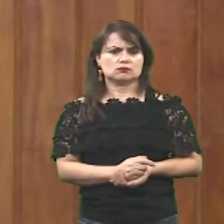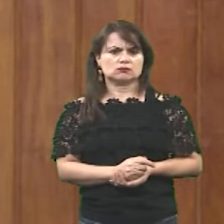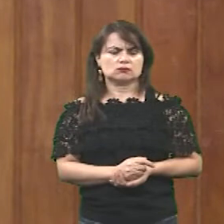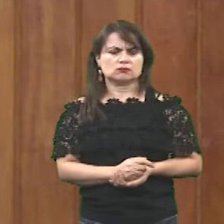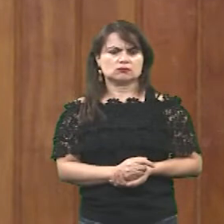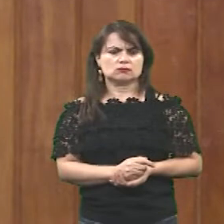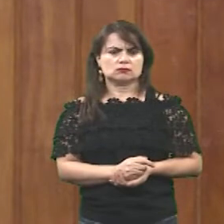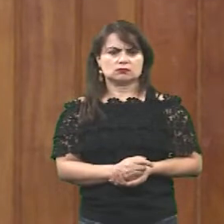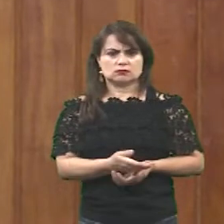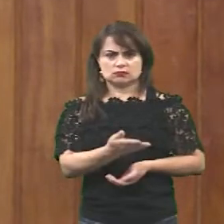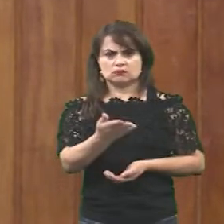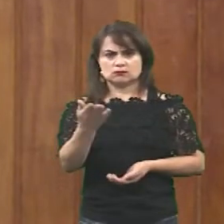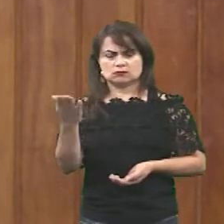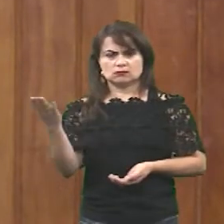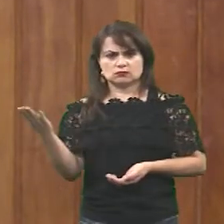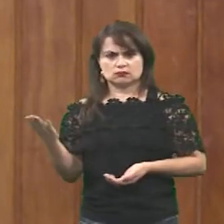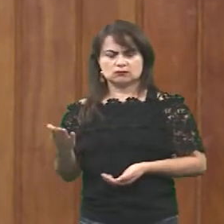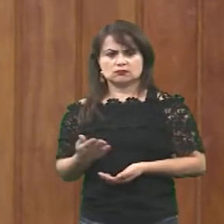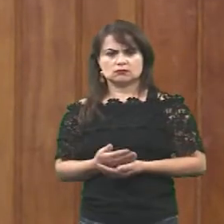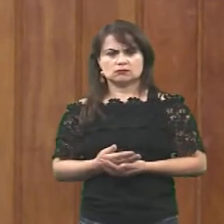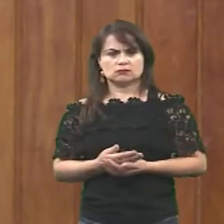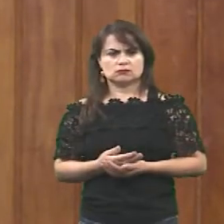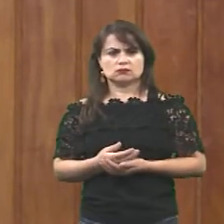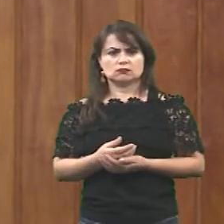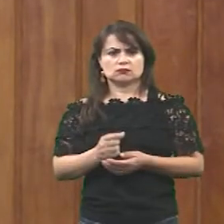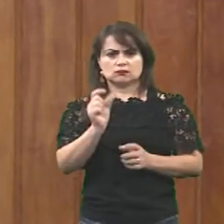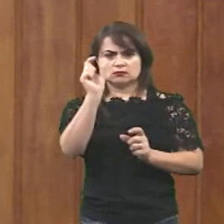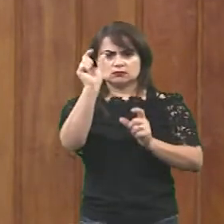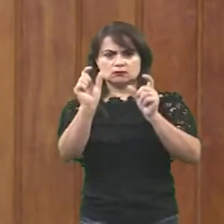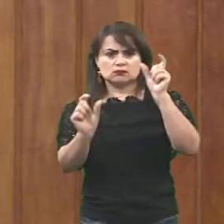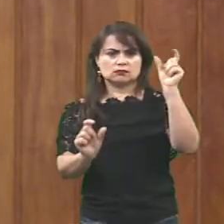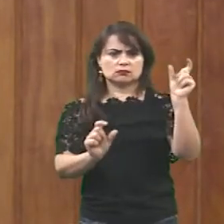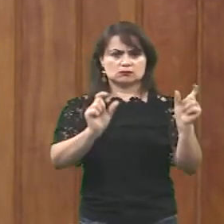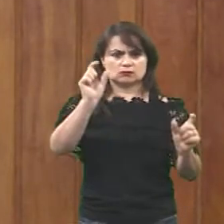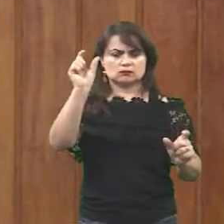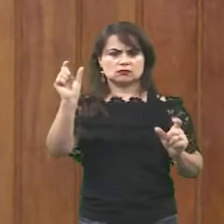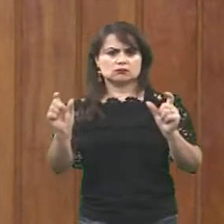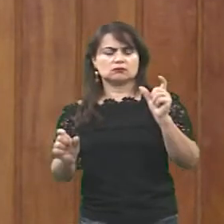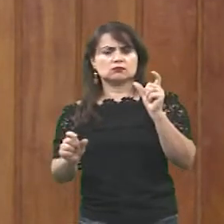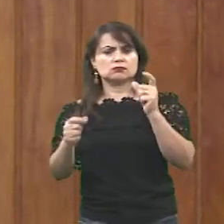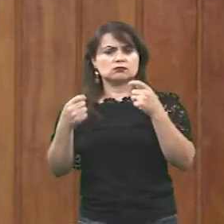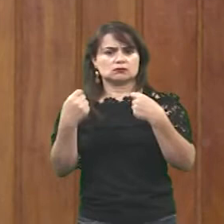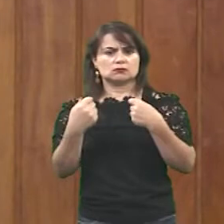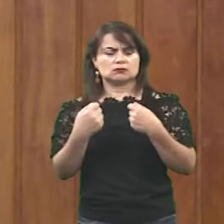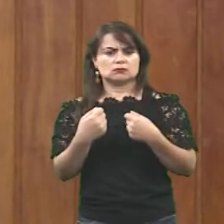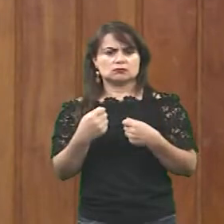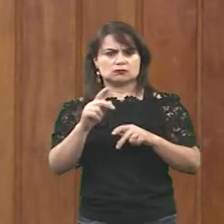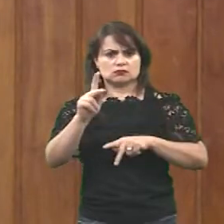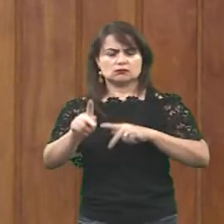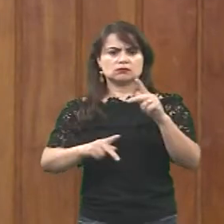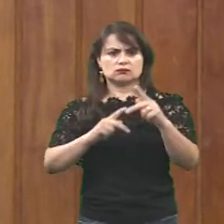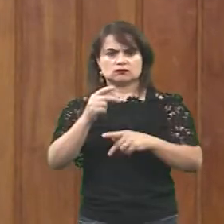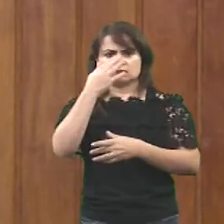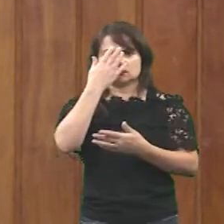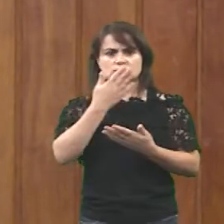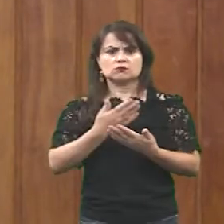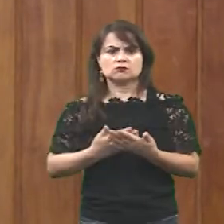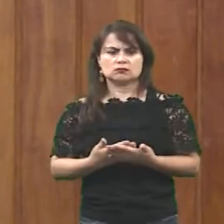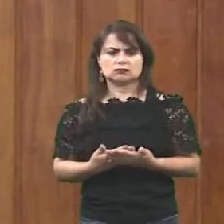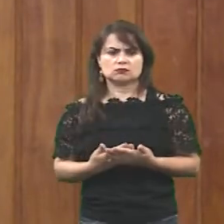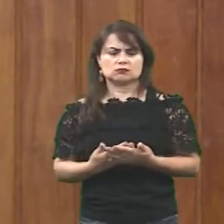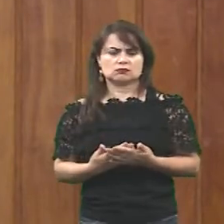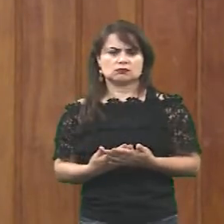Atiradores, sejam aqueles cidadãos dignos da confiança que a sociedade brasileira em